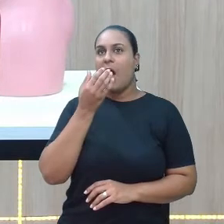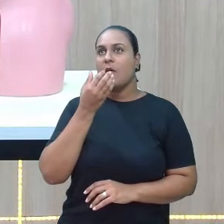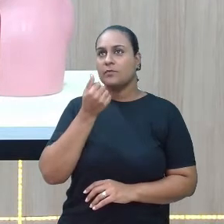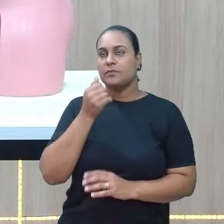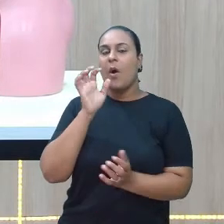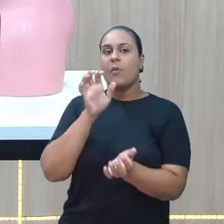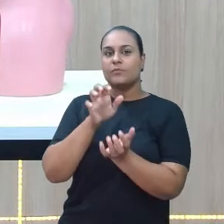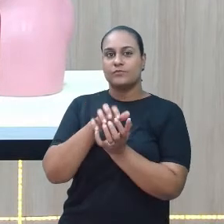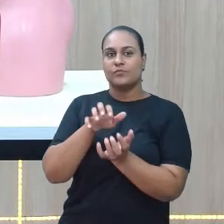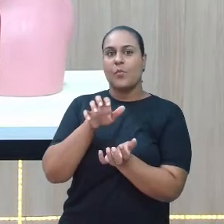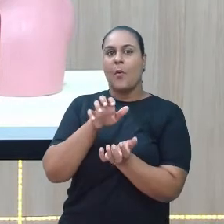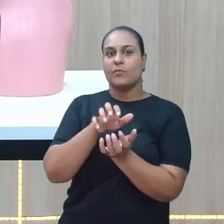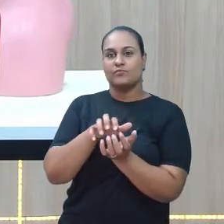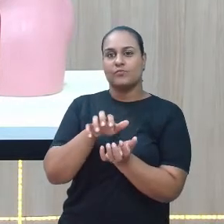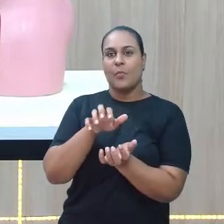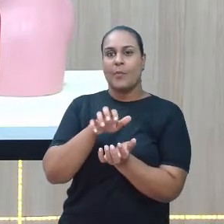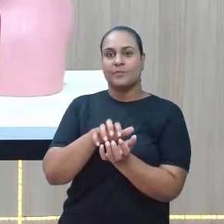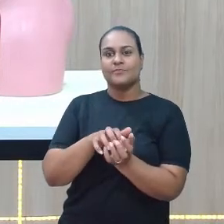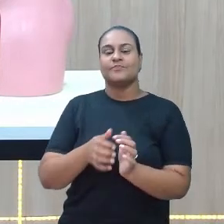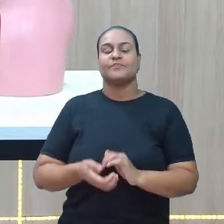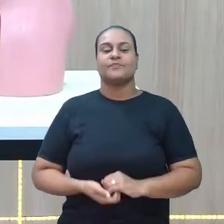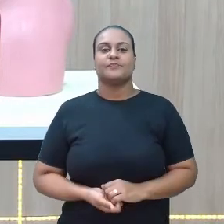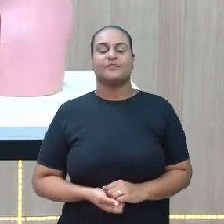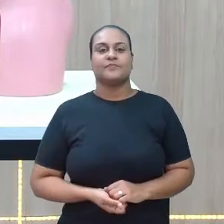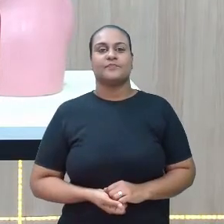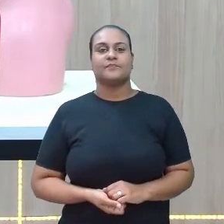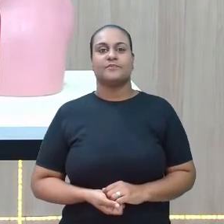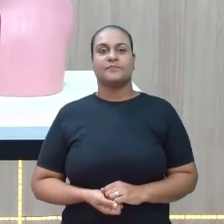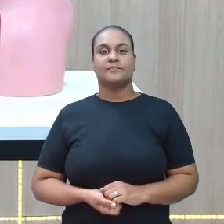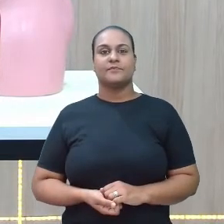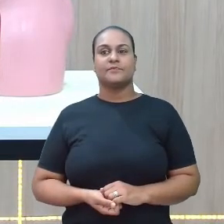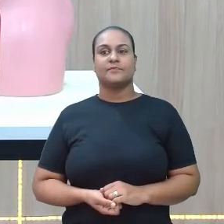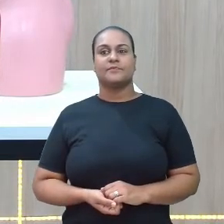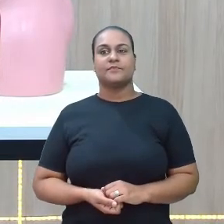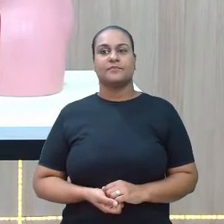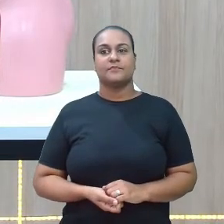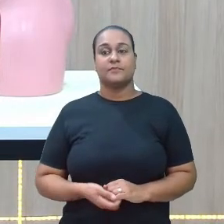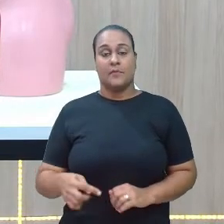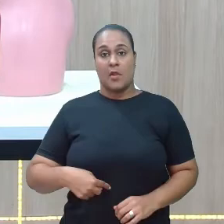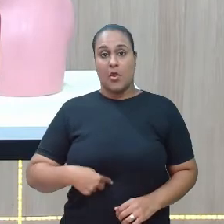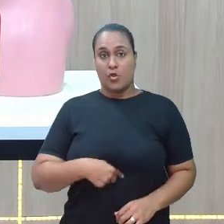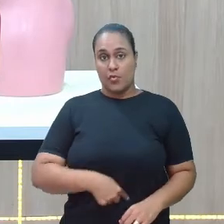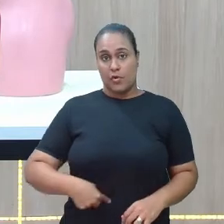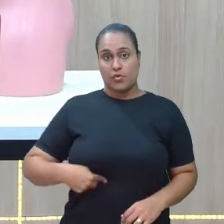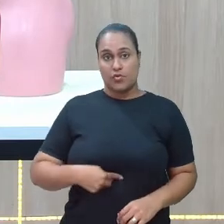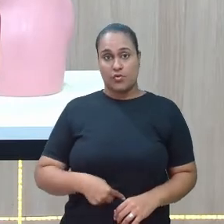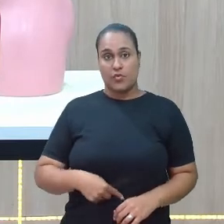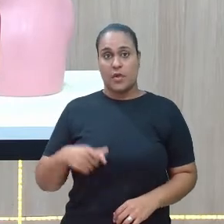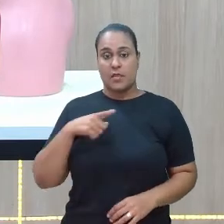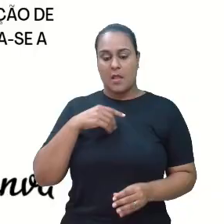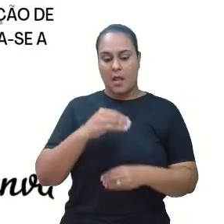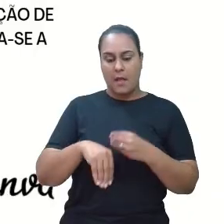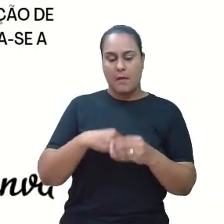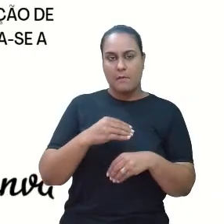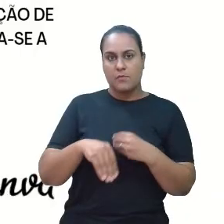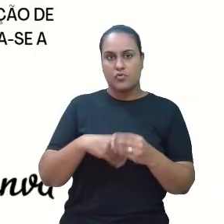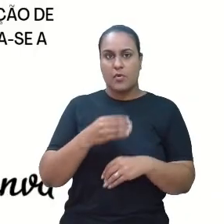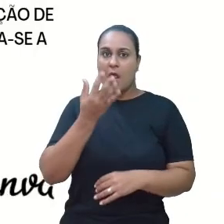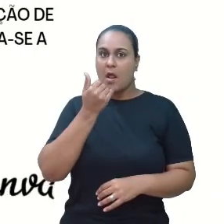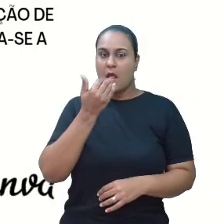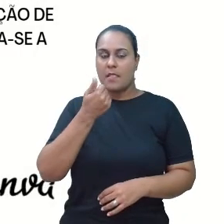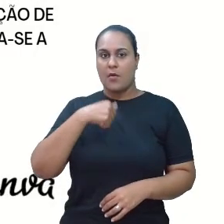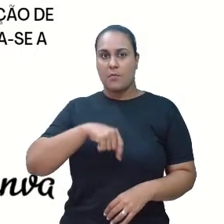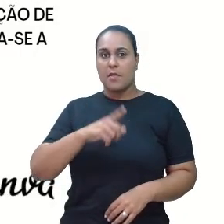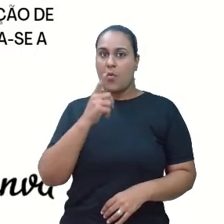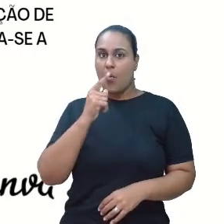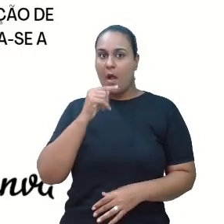já a presença de enzimas. No intestino, no estômago, ocorre a mistura do bolo alimentar com o